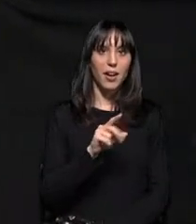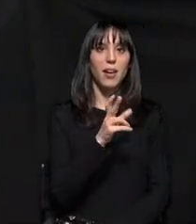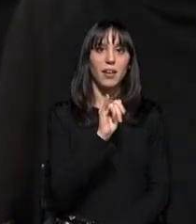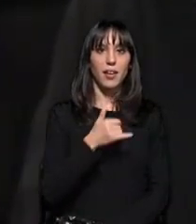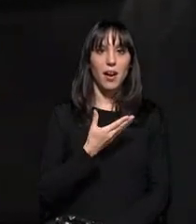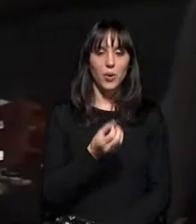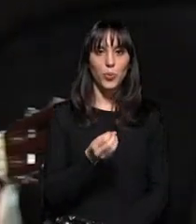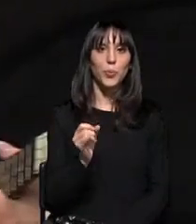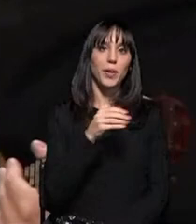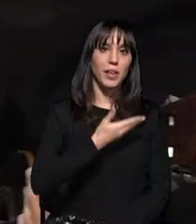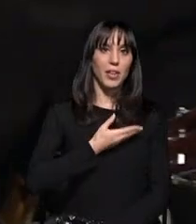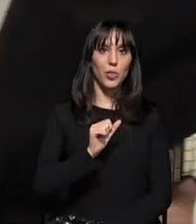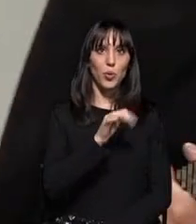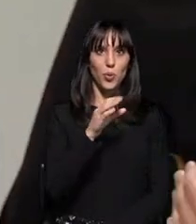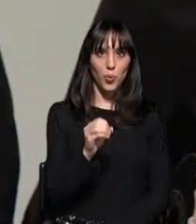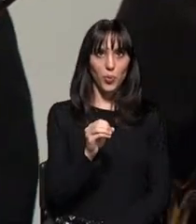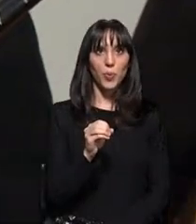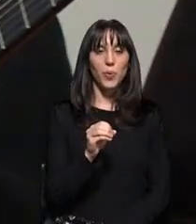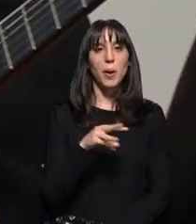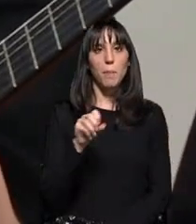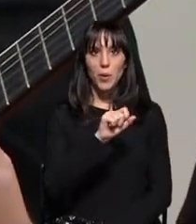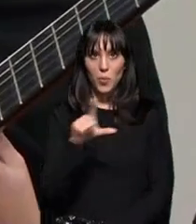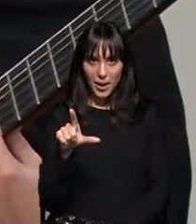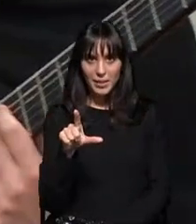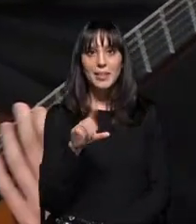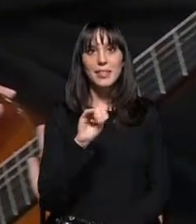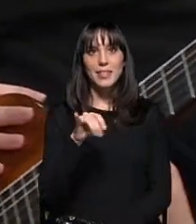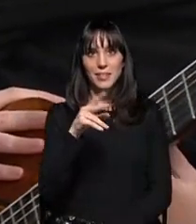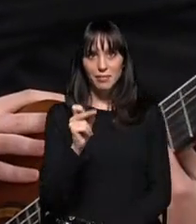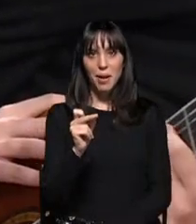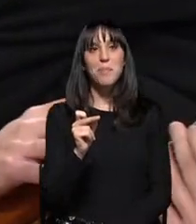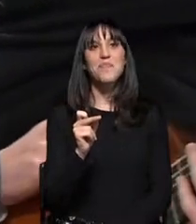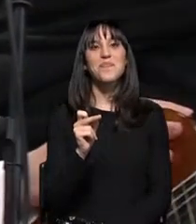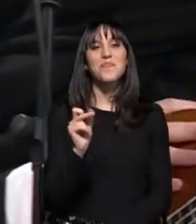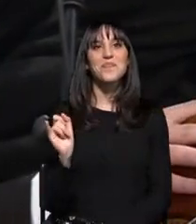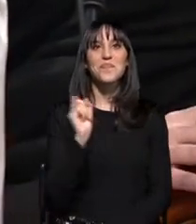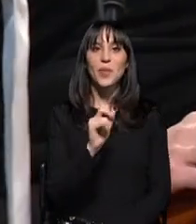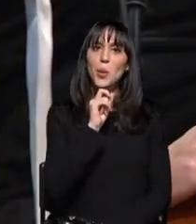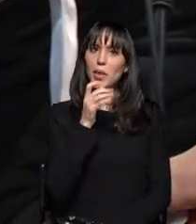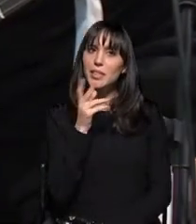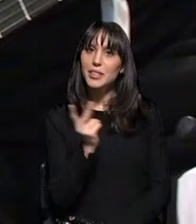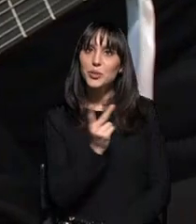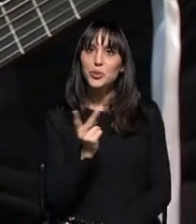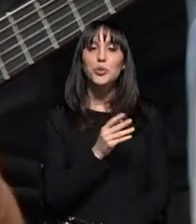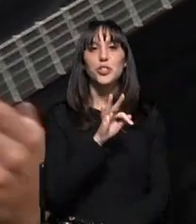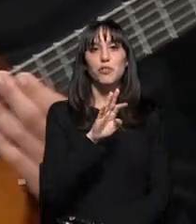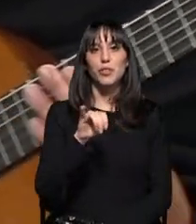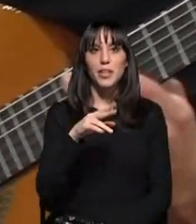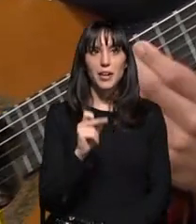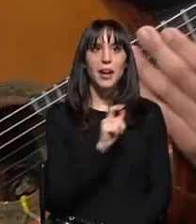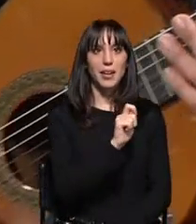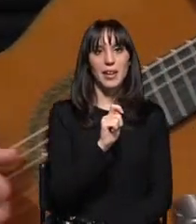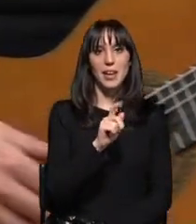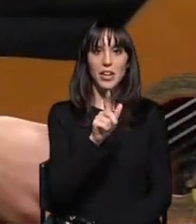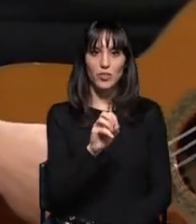Martins, Diogo Araújo, Manuel temos Silva, ali o Manuel Silva, o Rodrigo Fonseca, o Enzo Augusto,